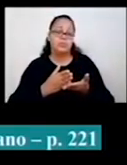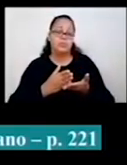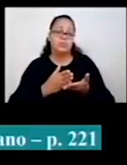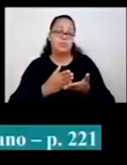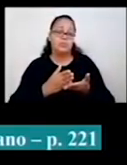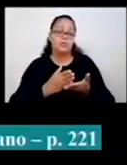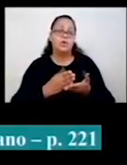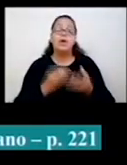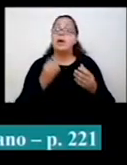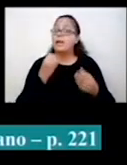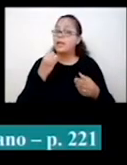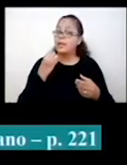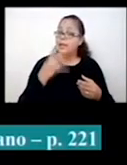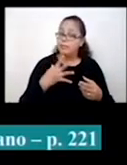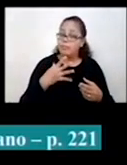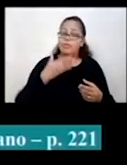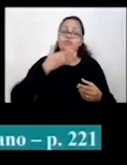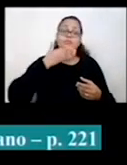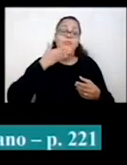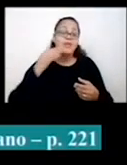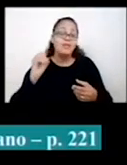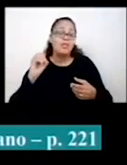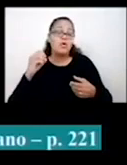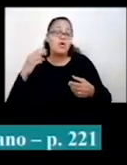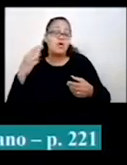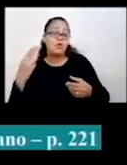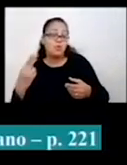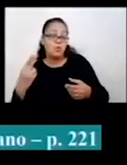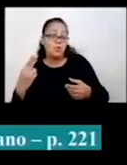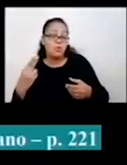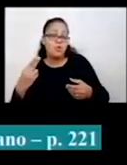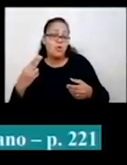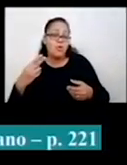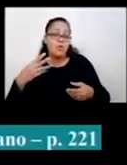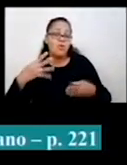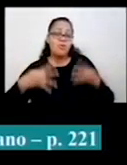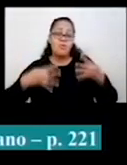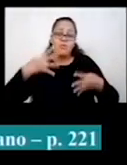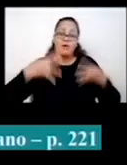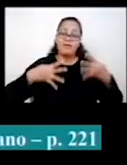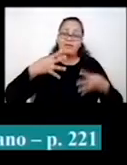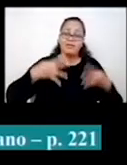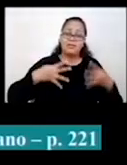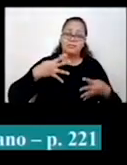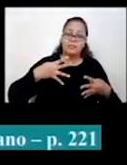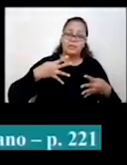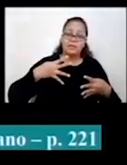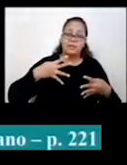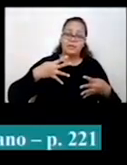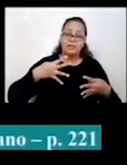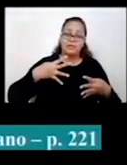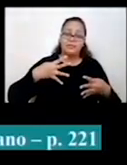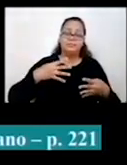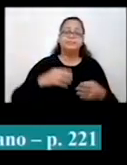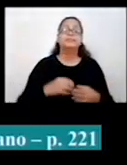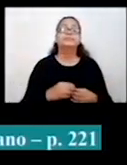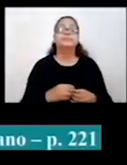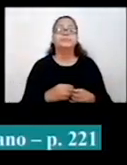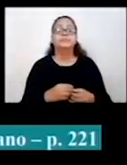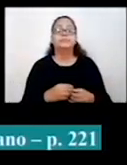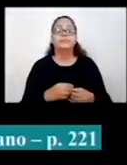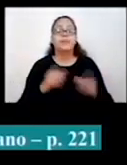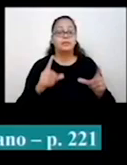também favorecer ou atrapalhar o desenvolvimento inicial de uma cidade. E são os mais diversos tipos de sítios